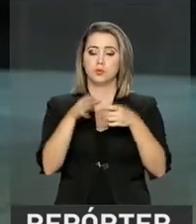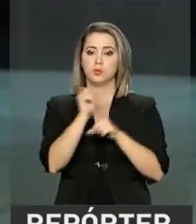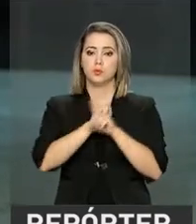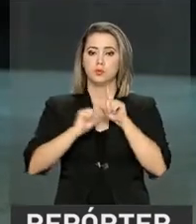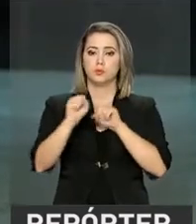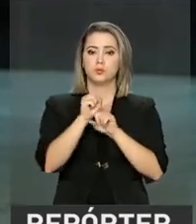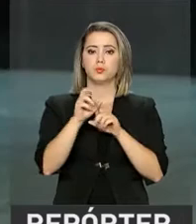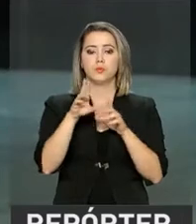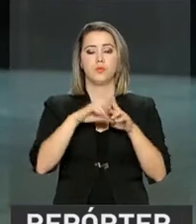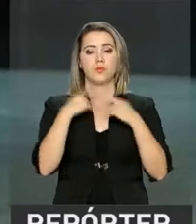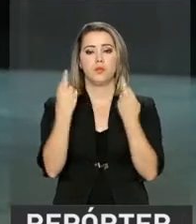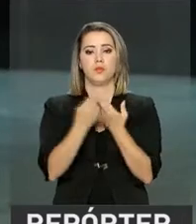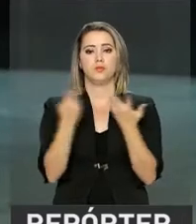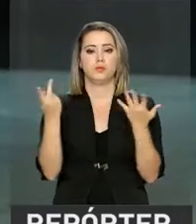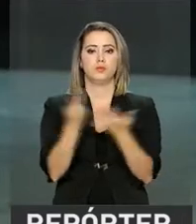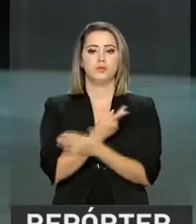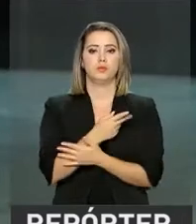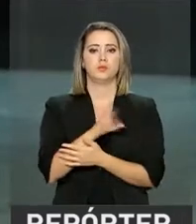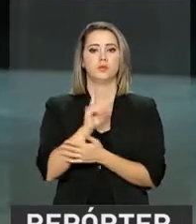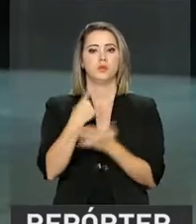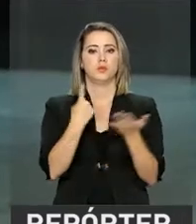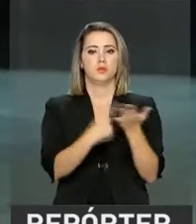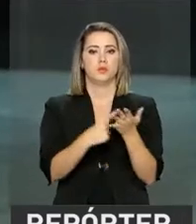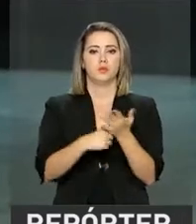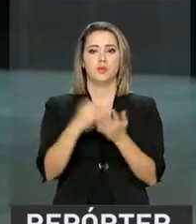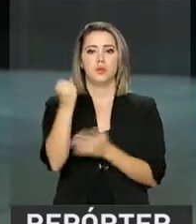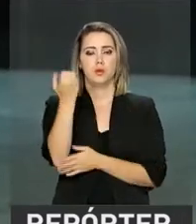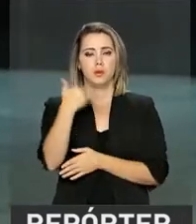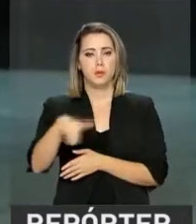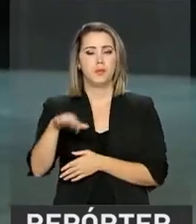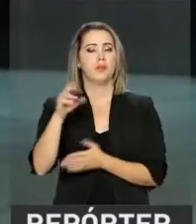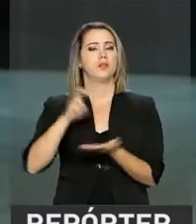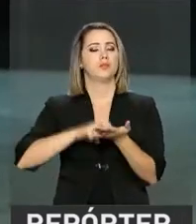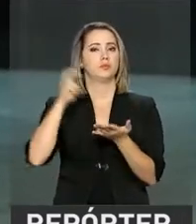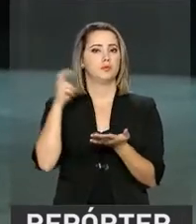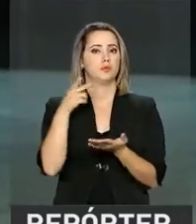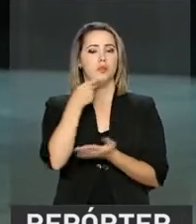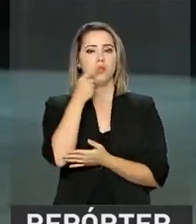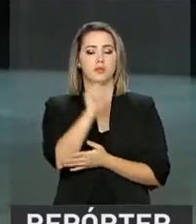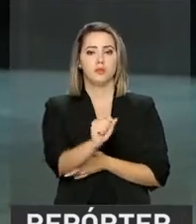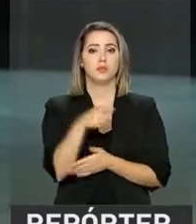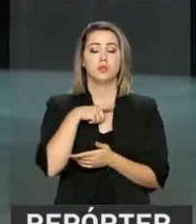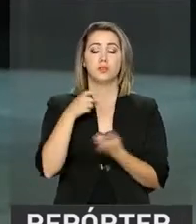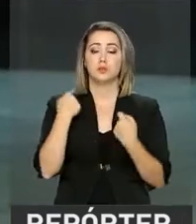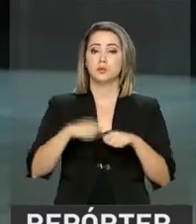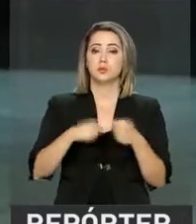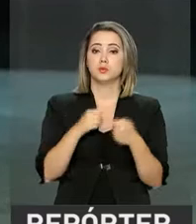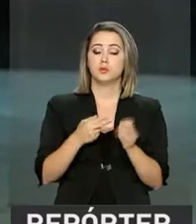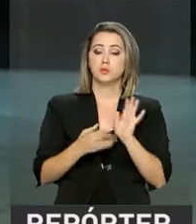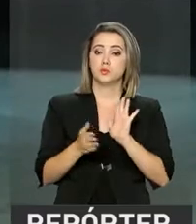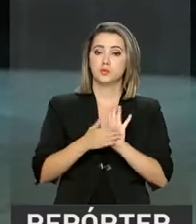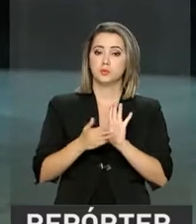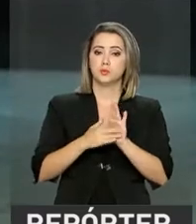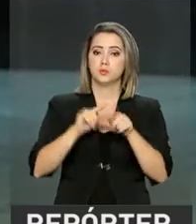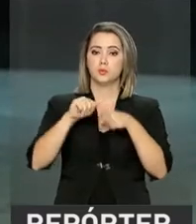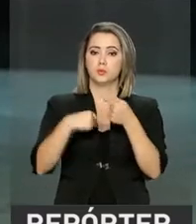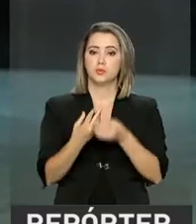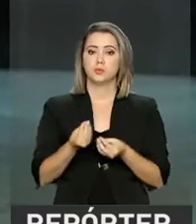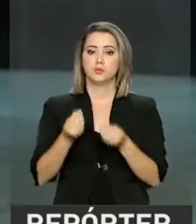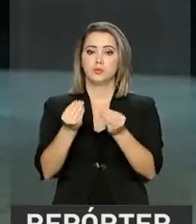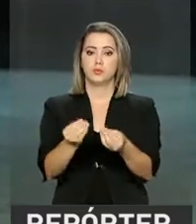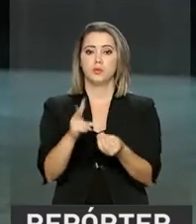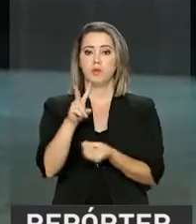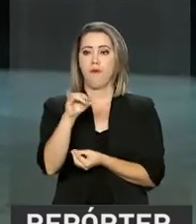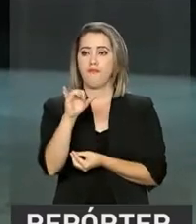A reunião da comissão está agendada para as 8h30 da manhã. O senador disse que vai apresentar o seu relatório e em seguida vai conceder